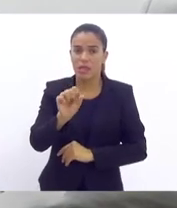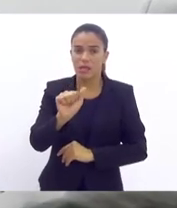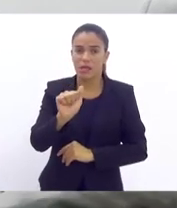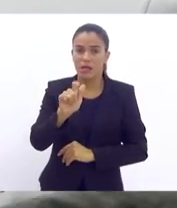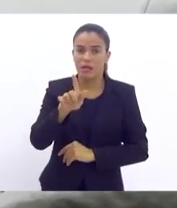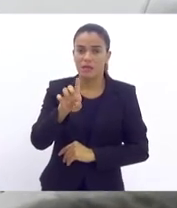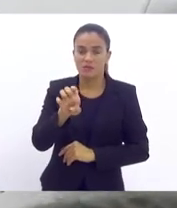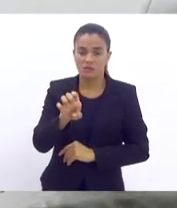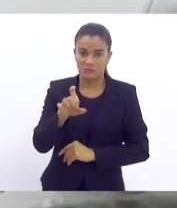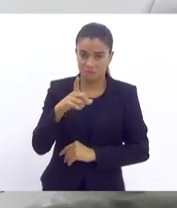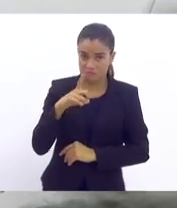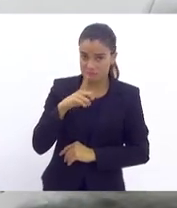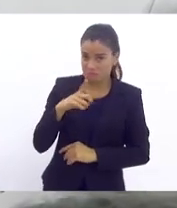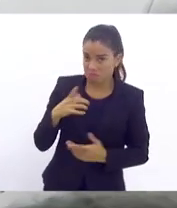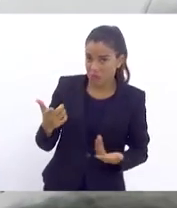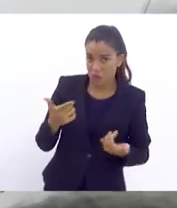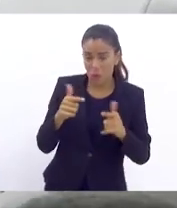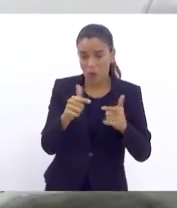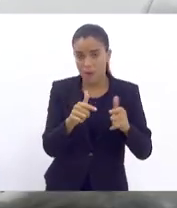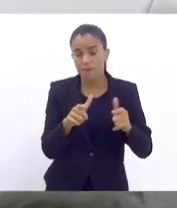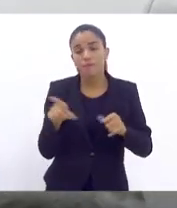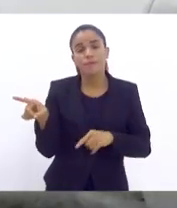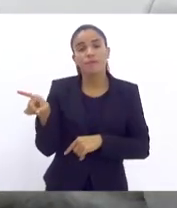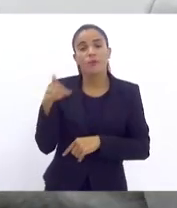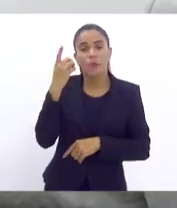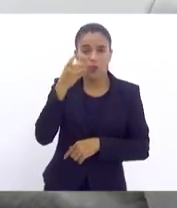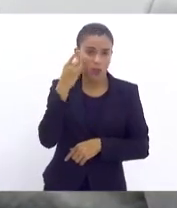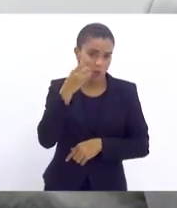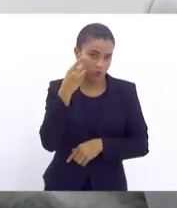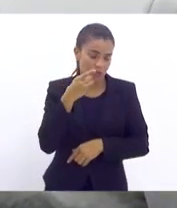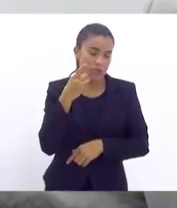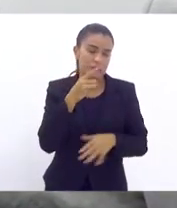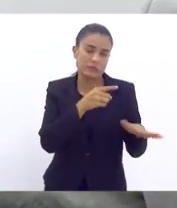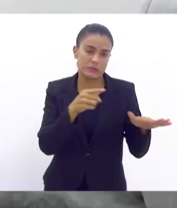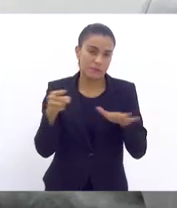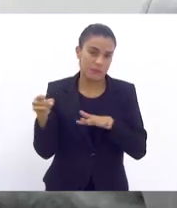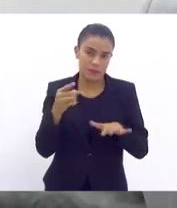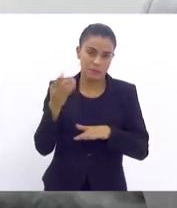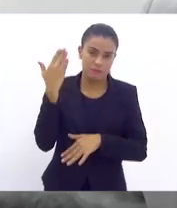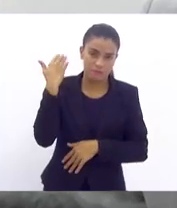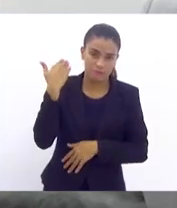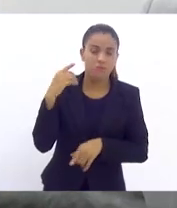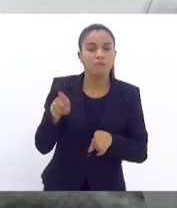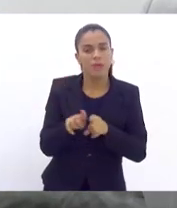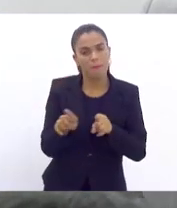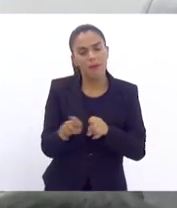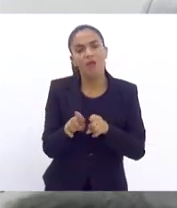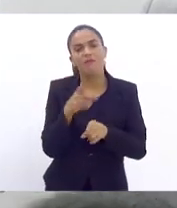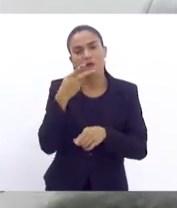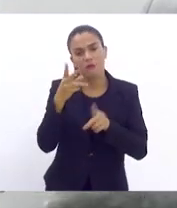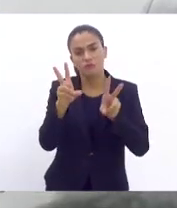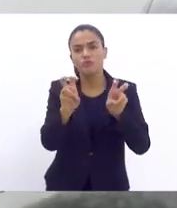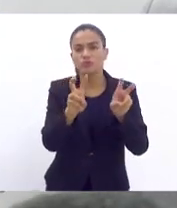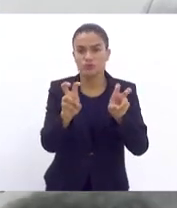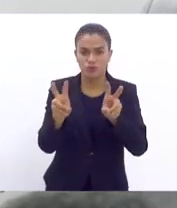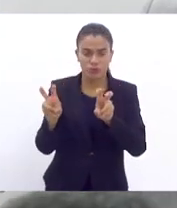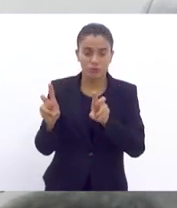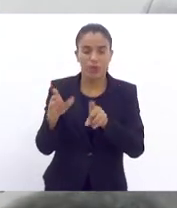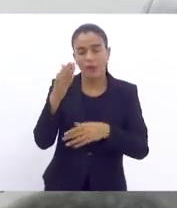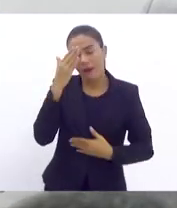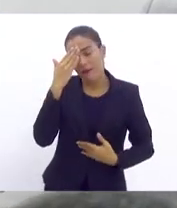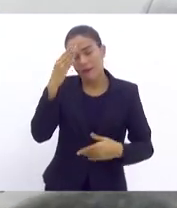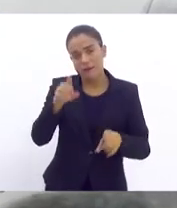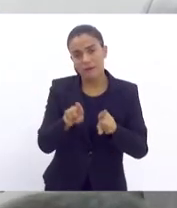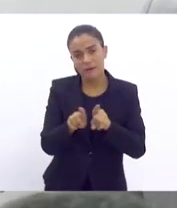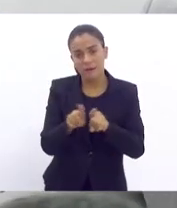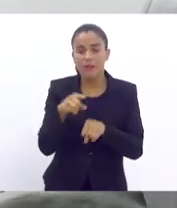a semana aí o deputado Serafina Em alguns momentos no final da sessão passada e durante a semana também fez menção um projeto agradecer também ao Deputado